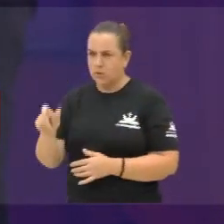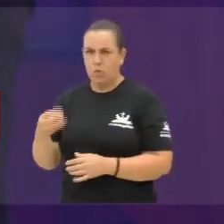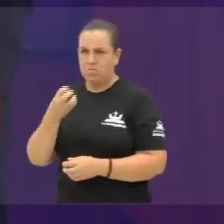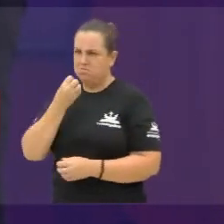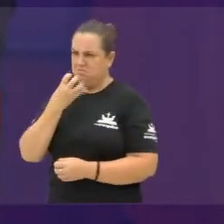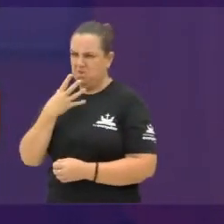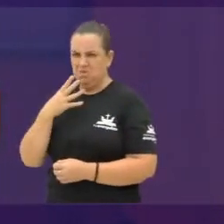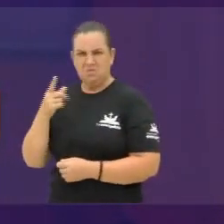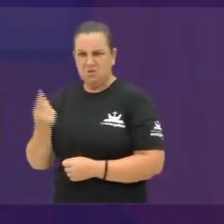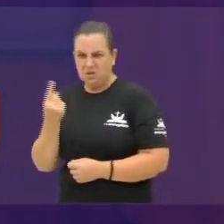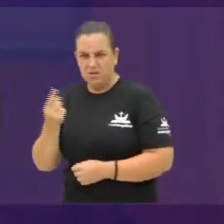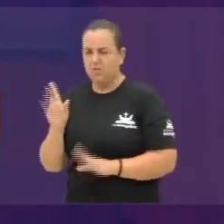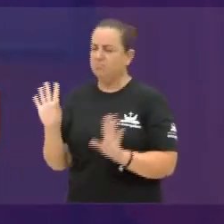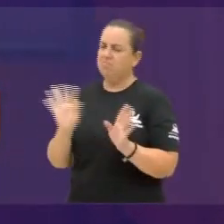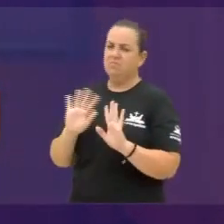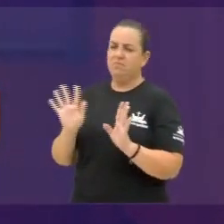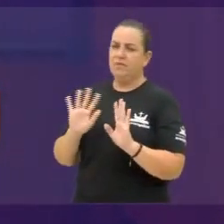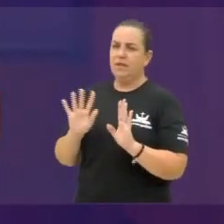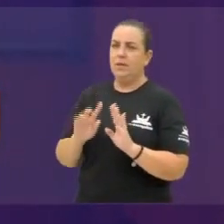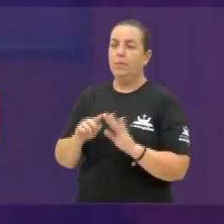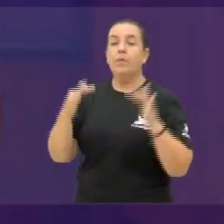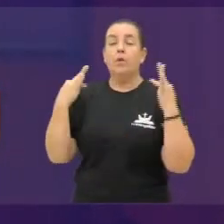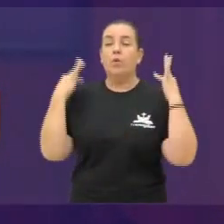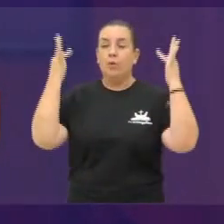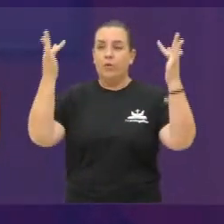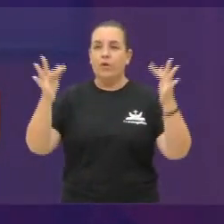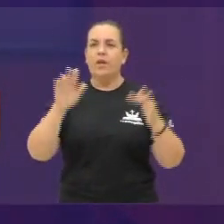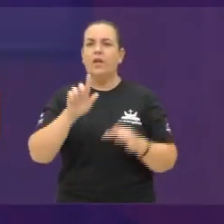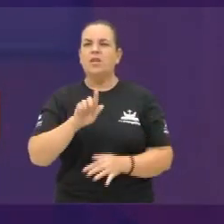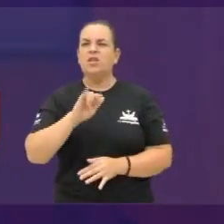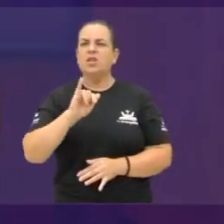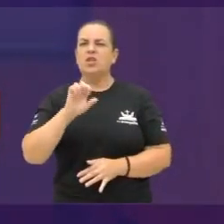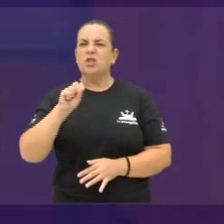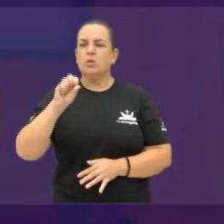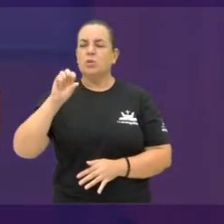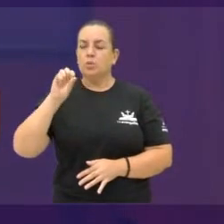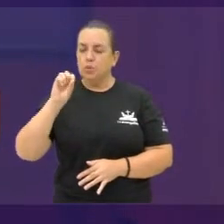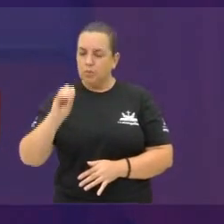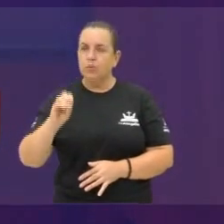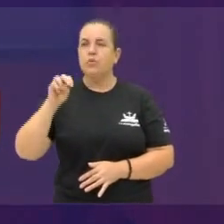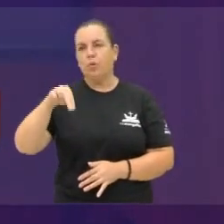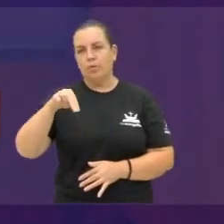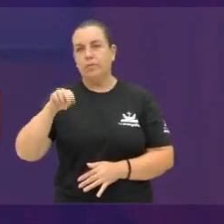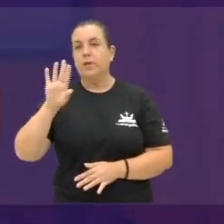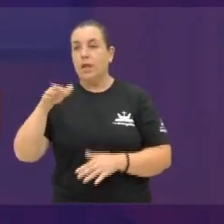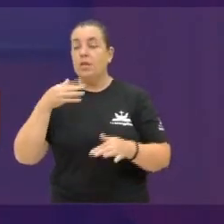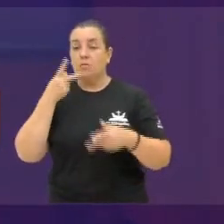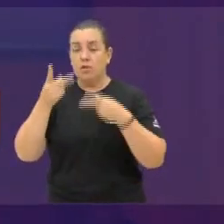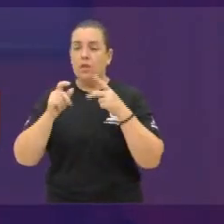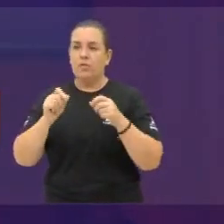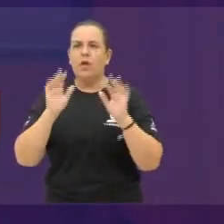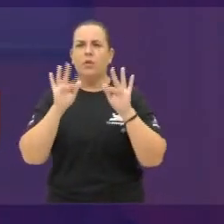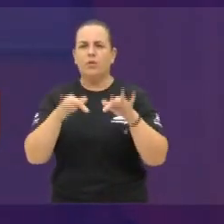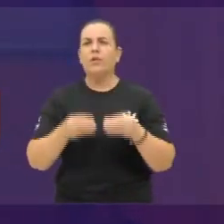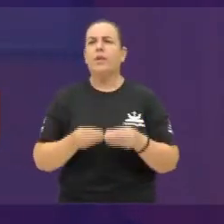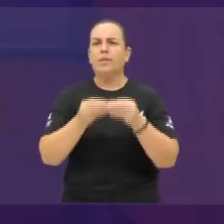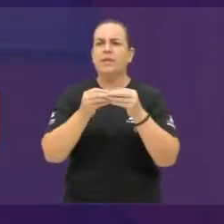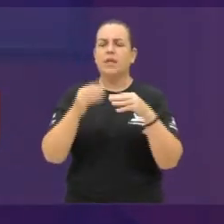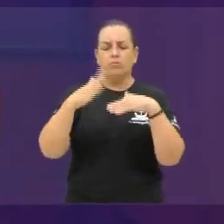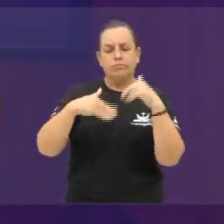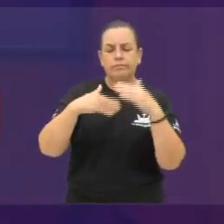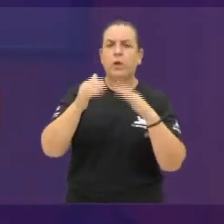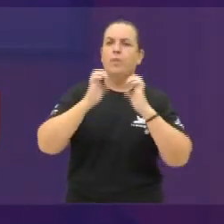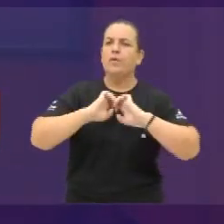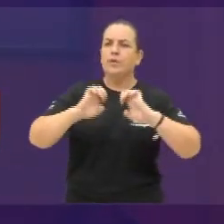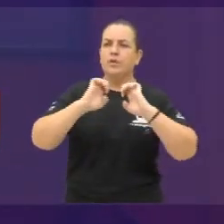sozinho. O Frei Gilson, ele falava agora lá no santuário, no final da missa. E de fato a obra evangelizar é essa